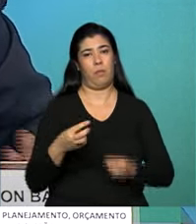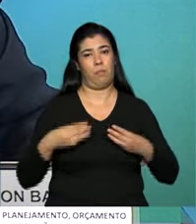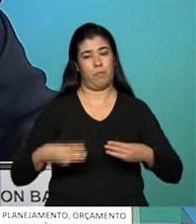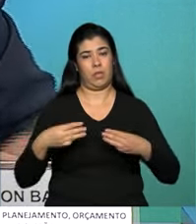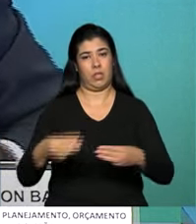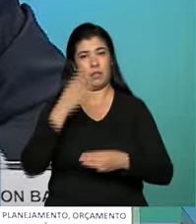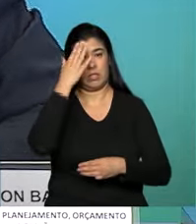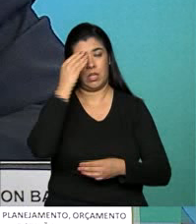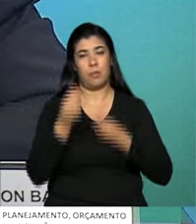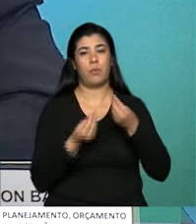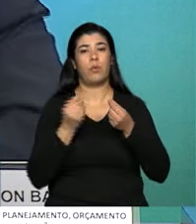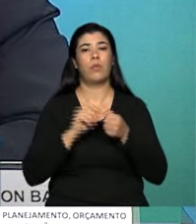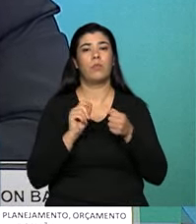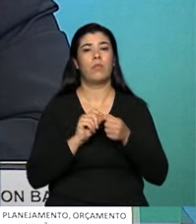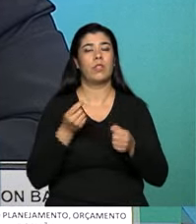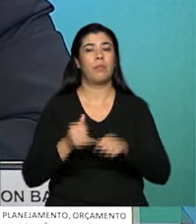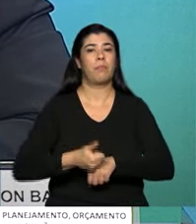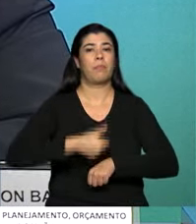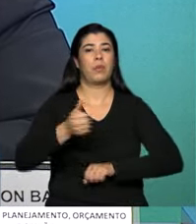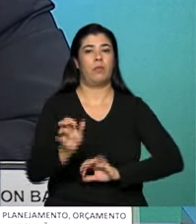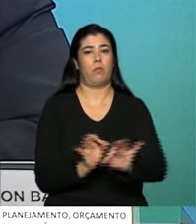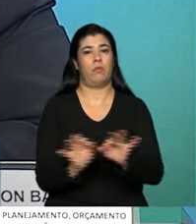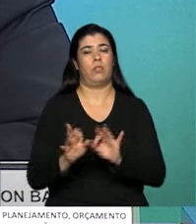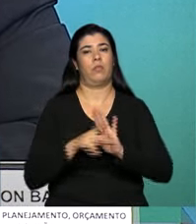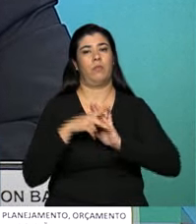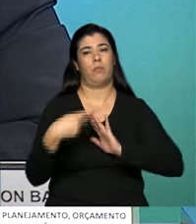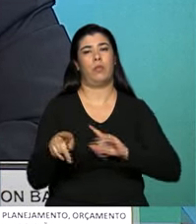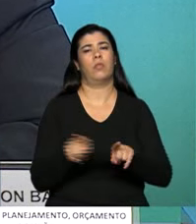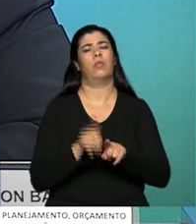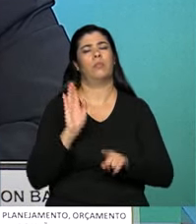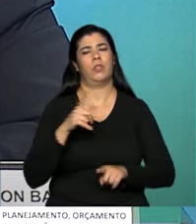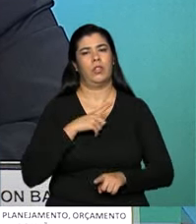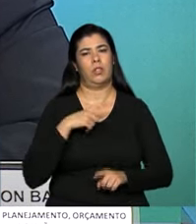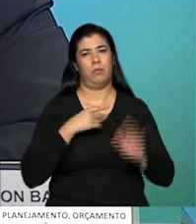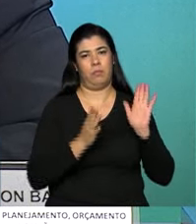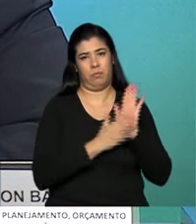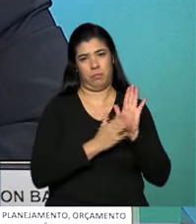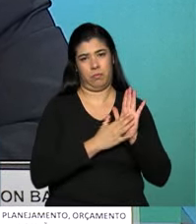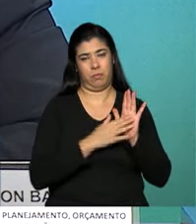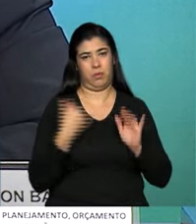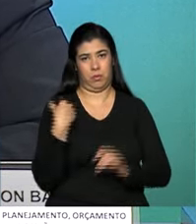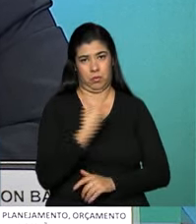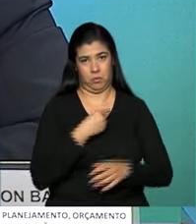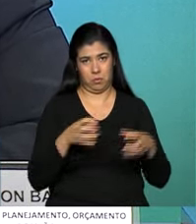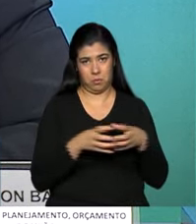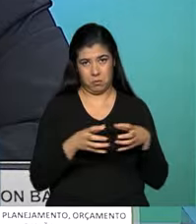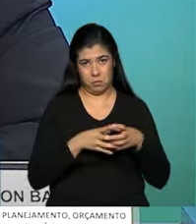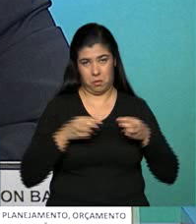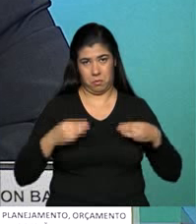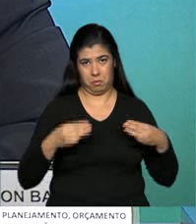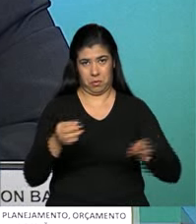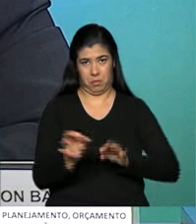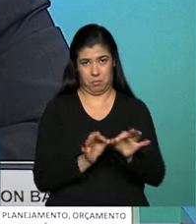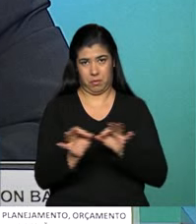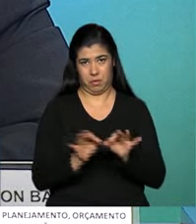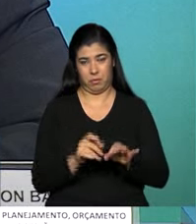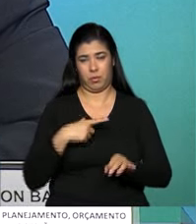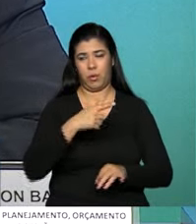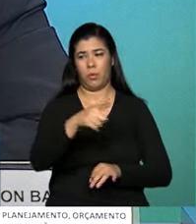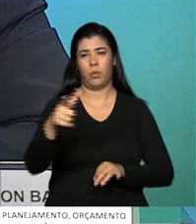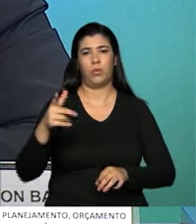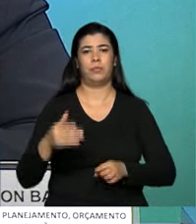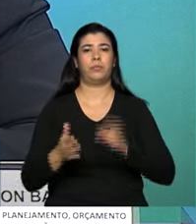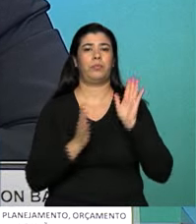melhor do que ninguém Qual é a sua melhor estrutura já tem até propostas nós Ministério de planejamento já já recebemos várias propostas de